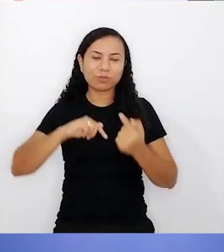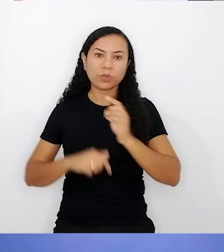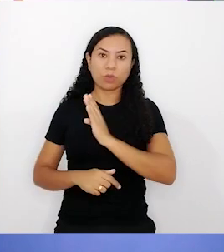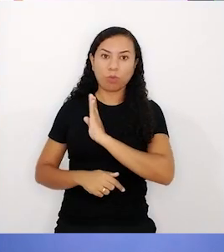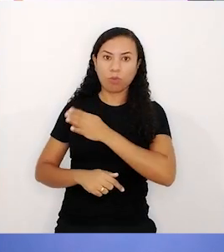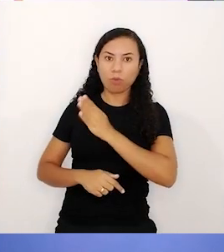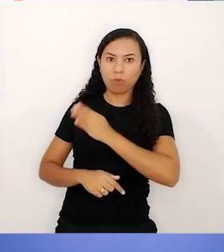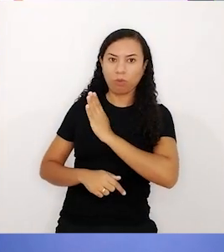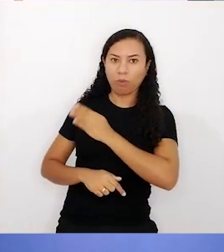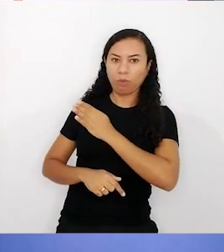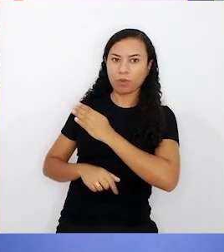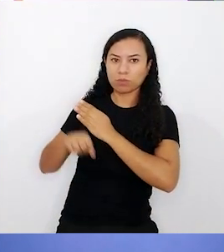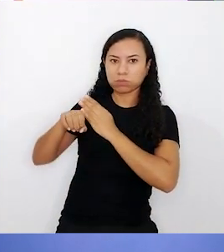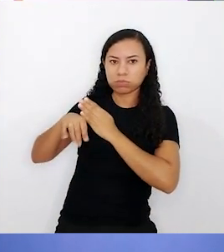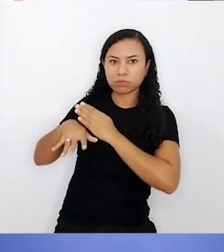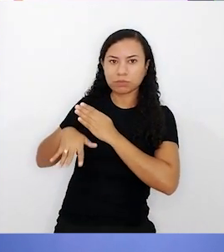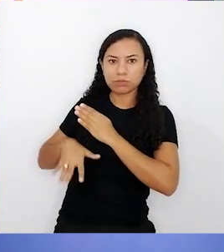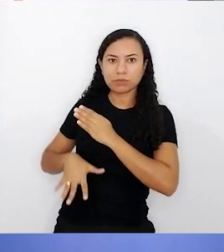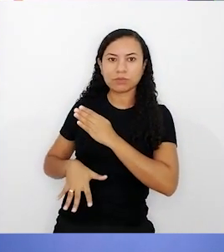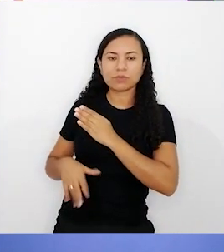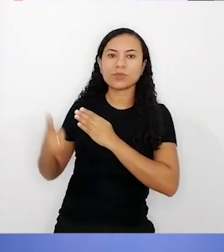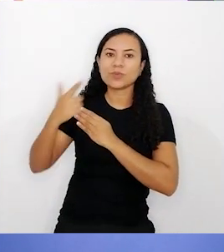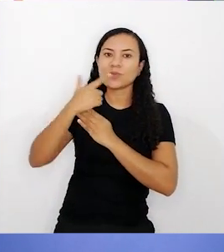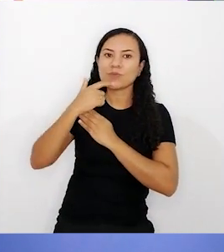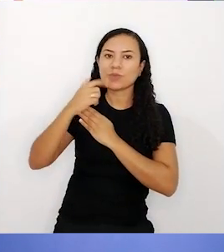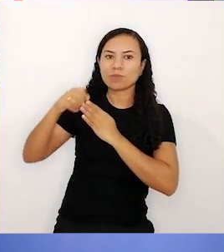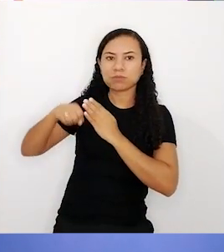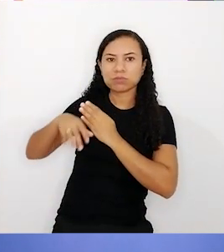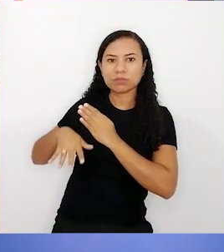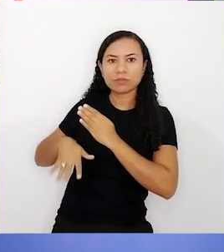os pulmões